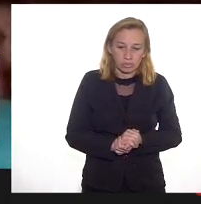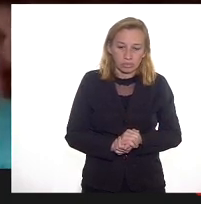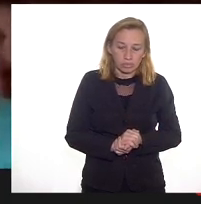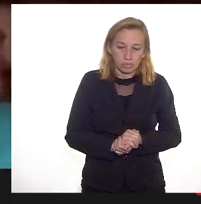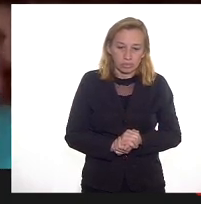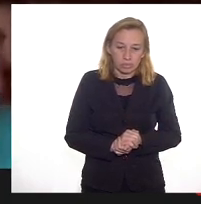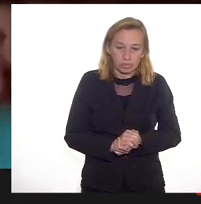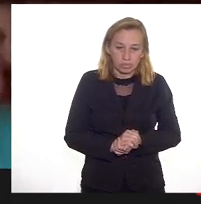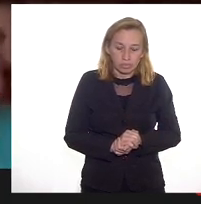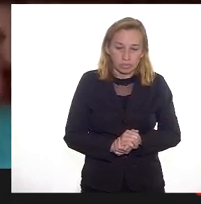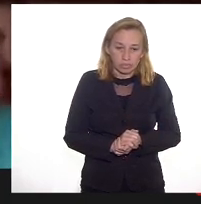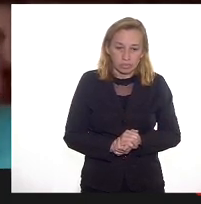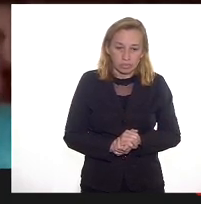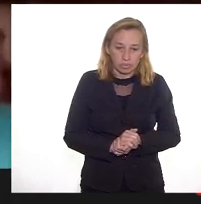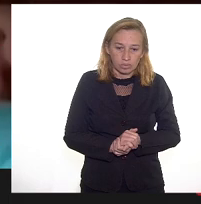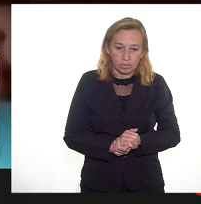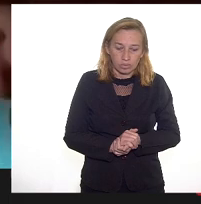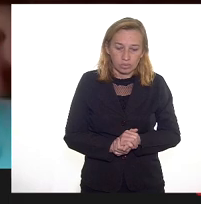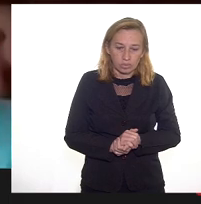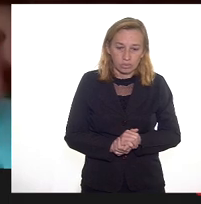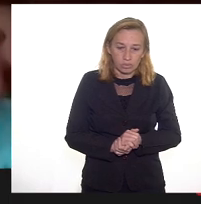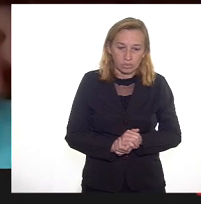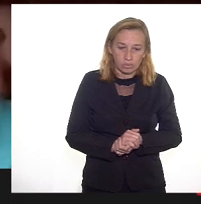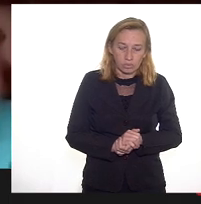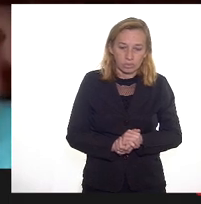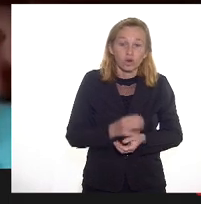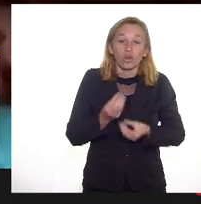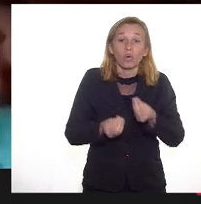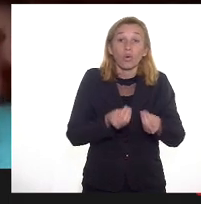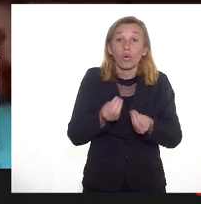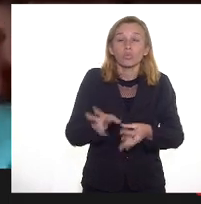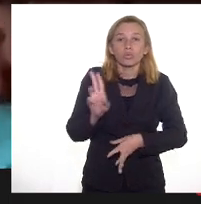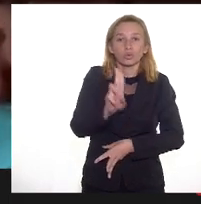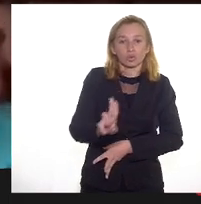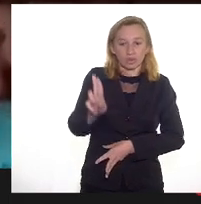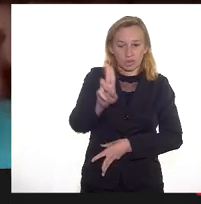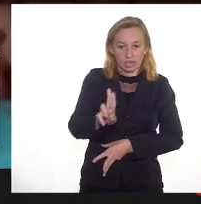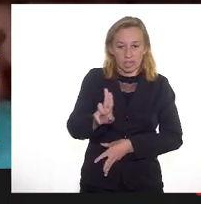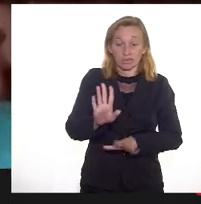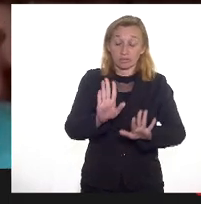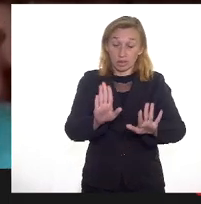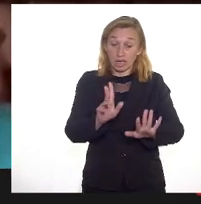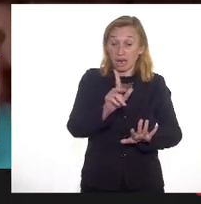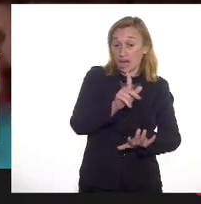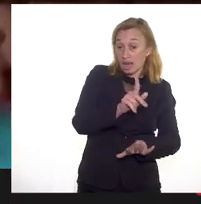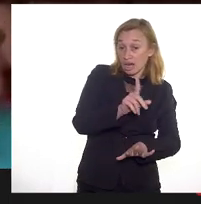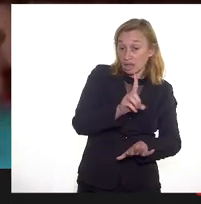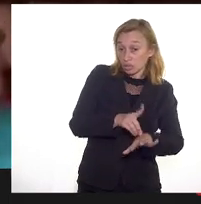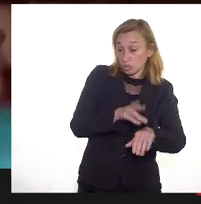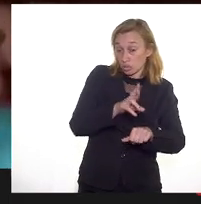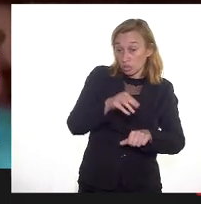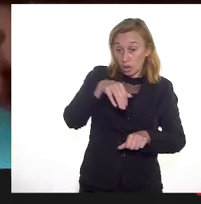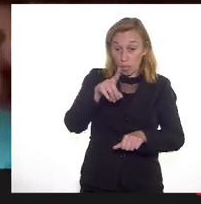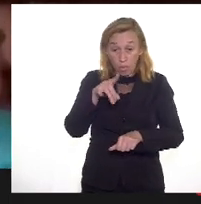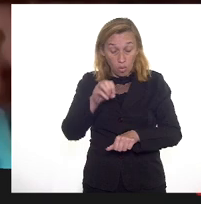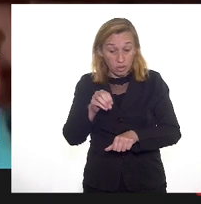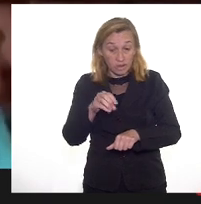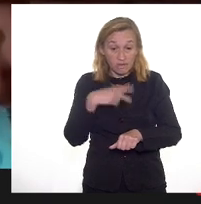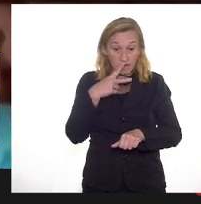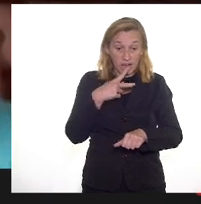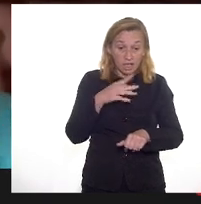Lana afirma que, em algum momento, os membros e as membras, né, desses